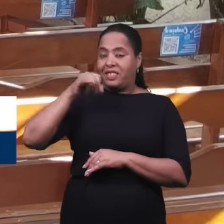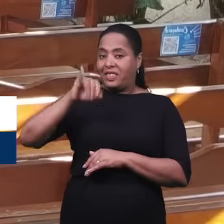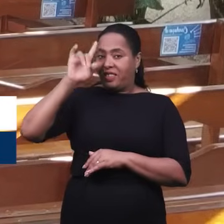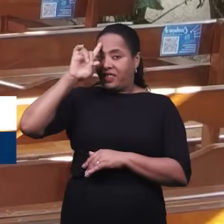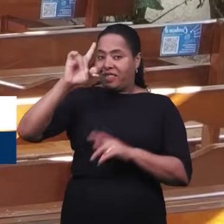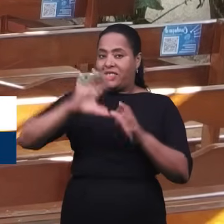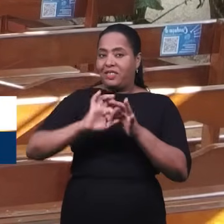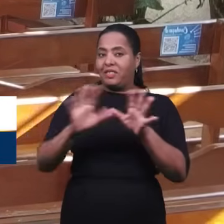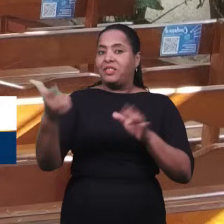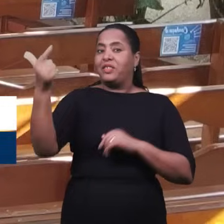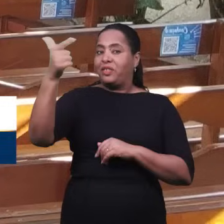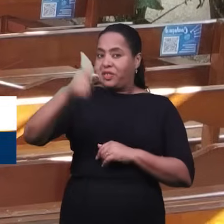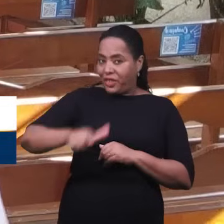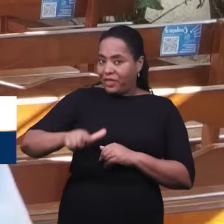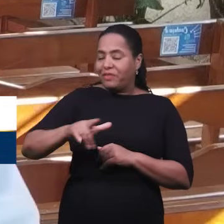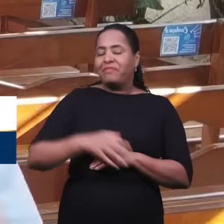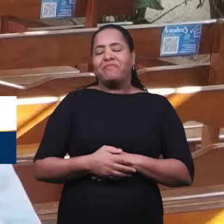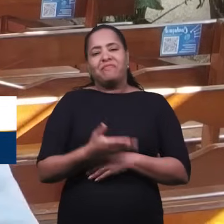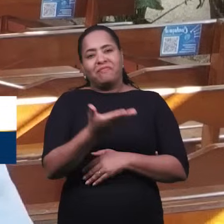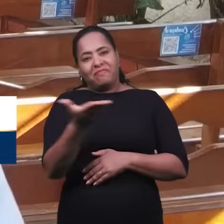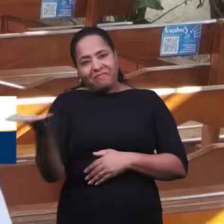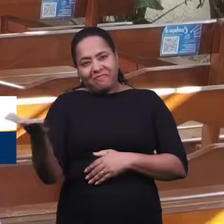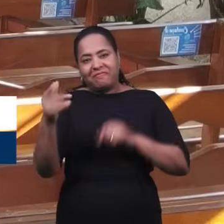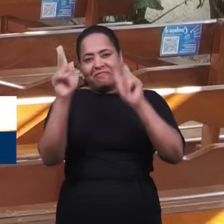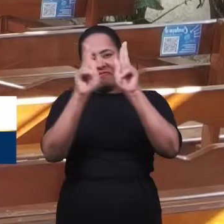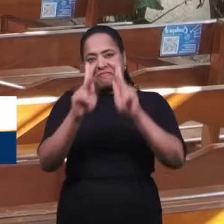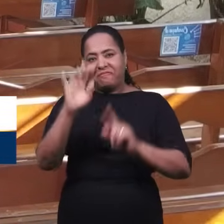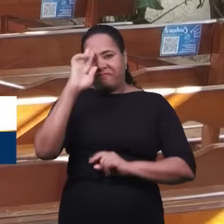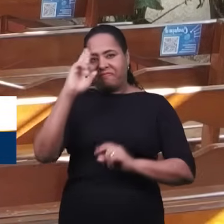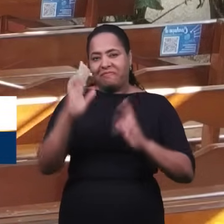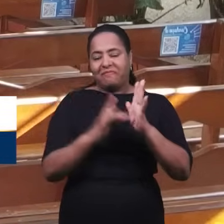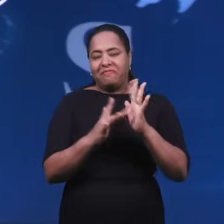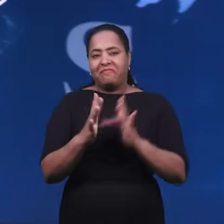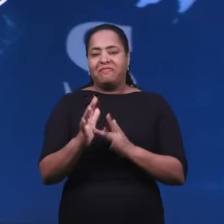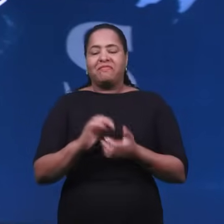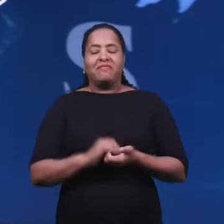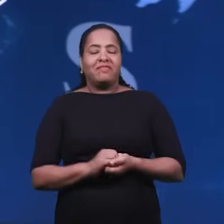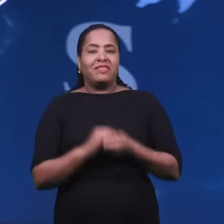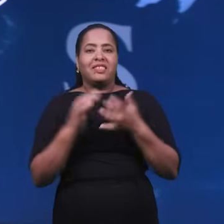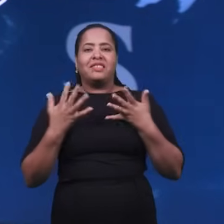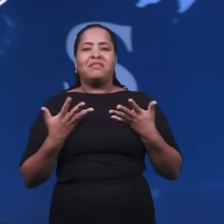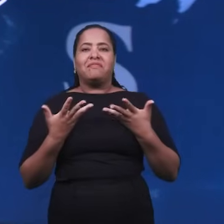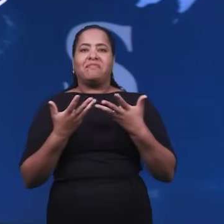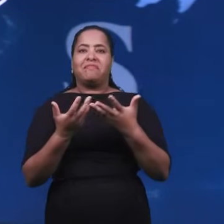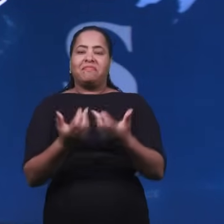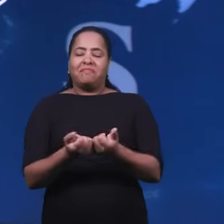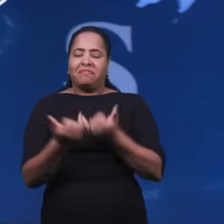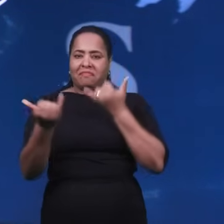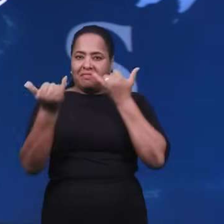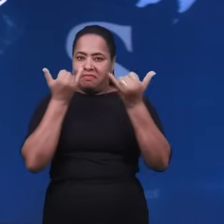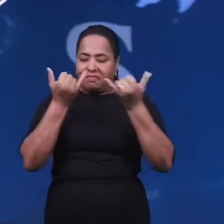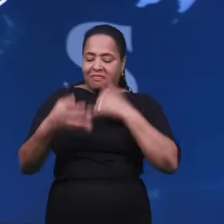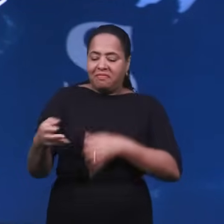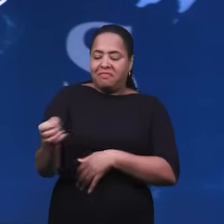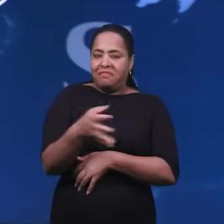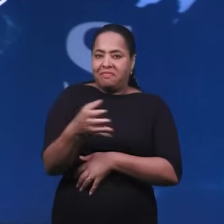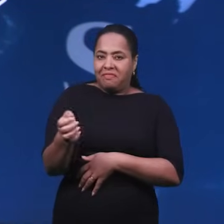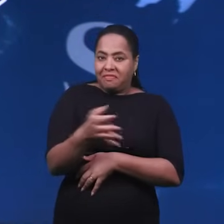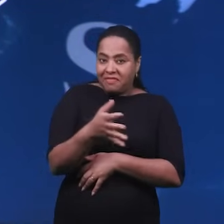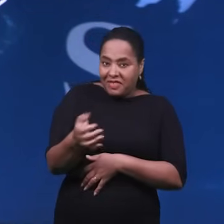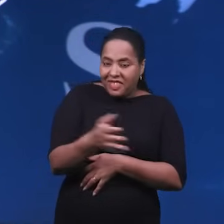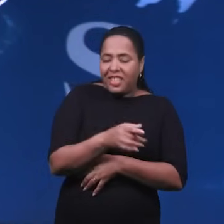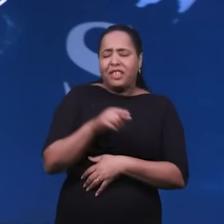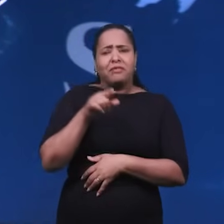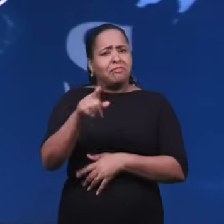vem, se Deus permitir, estamos de volta. Irmãos, a paz do Senhor Jesus. Que maravilha, né? Aqui você fica sempre bem atualizado no Manaí